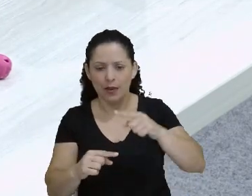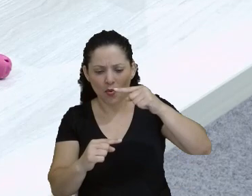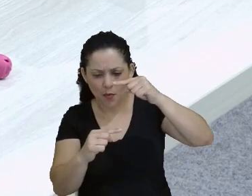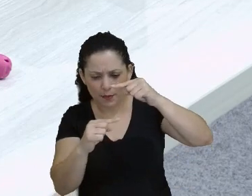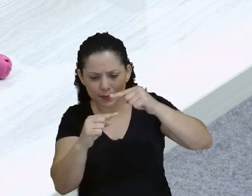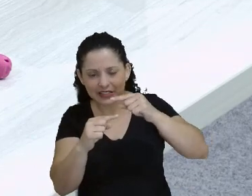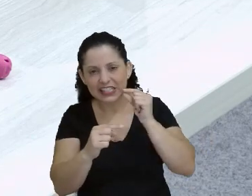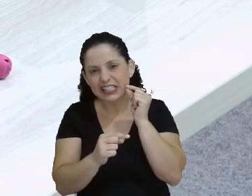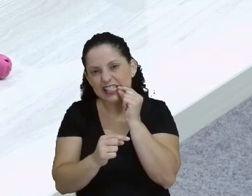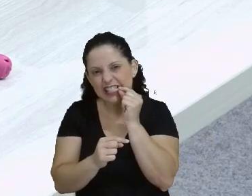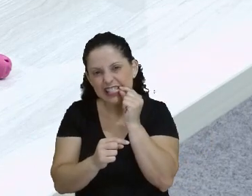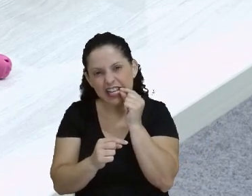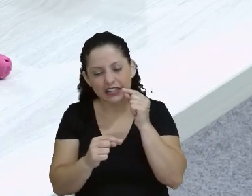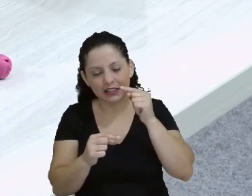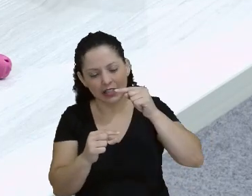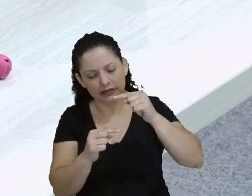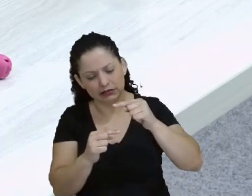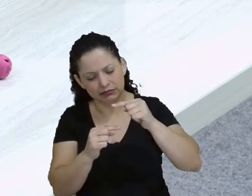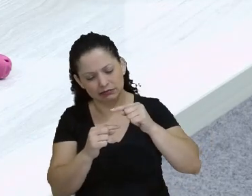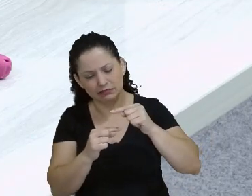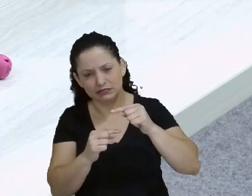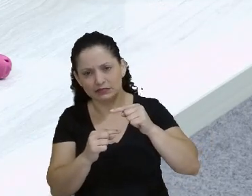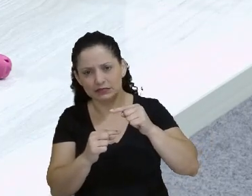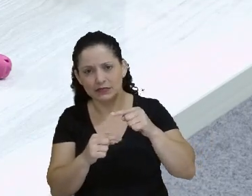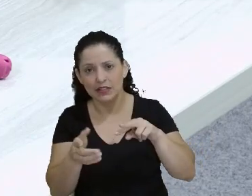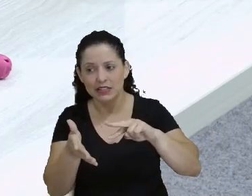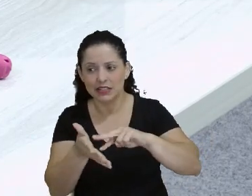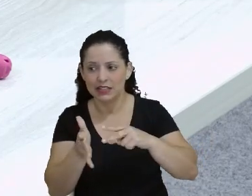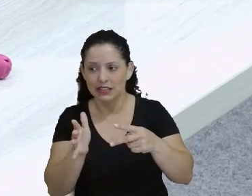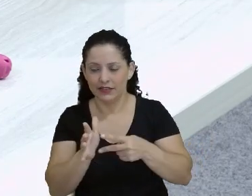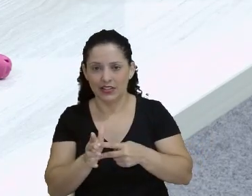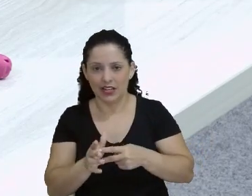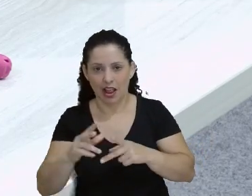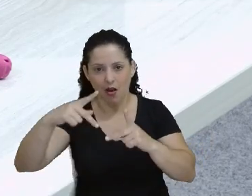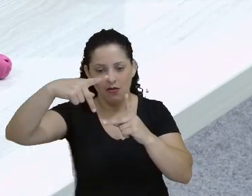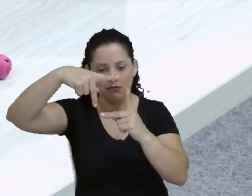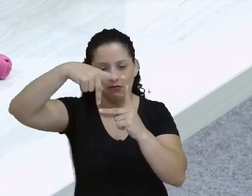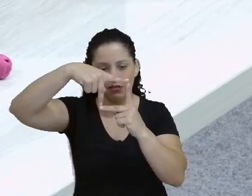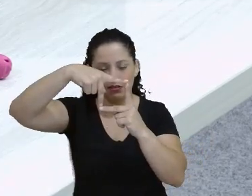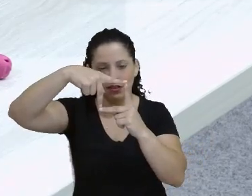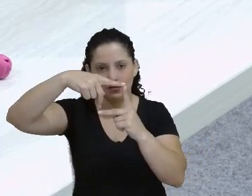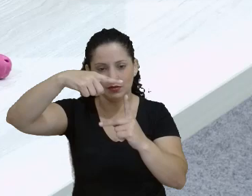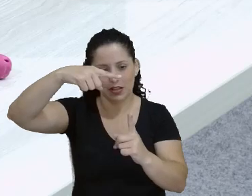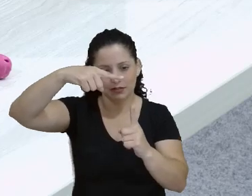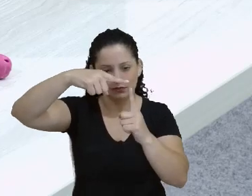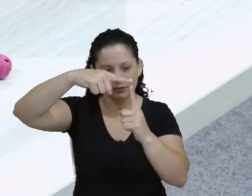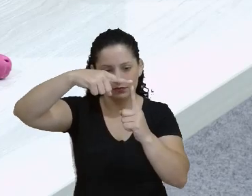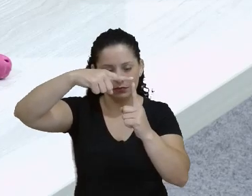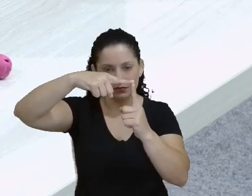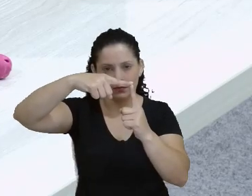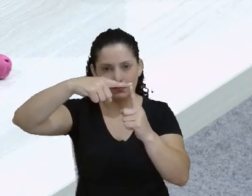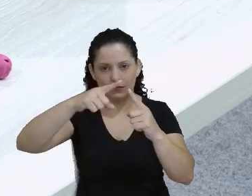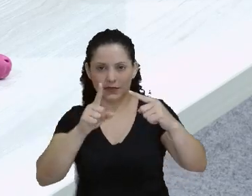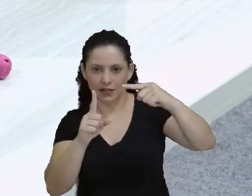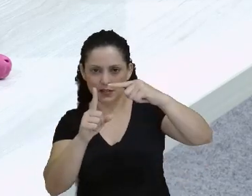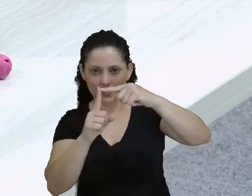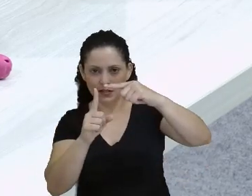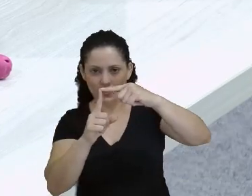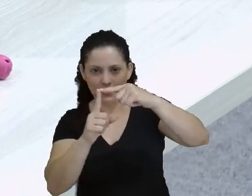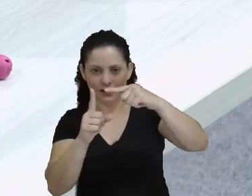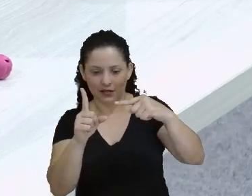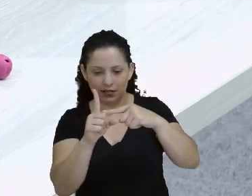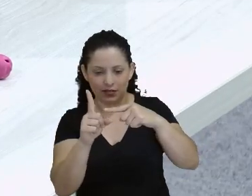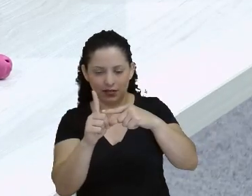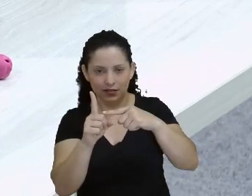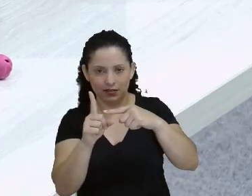de dente, que vai representar aqui a base quadrada do bloco retangular. Então, vou lá, vou